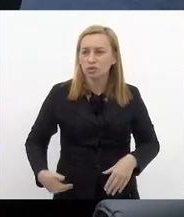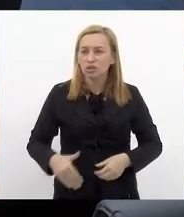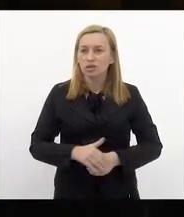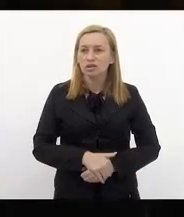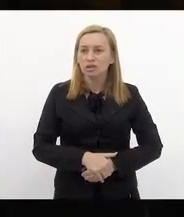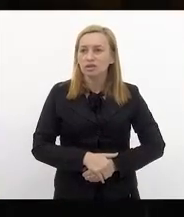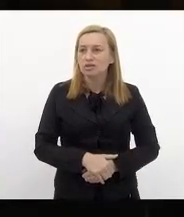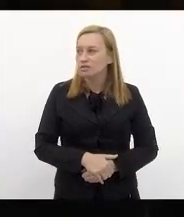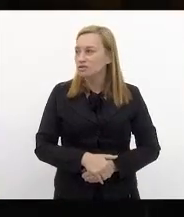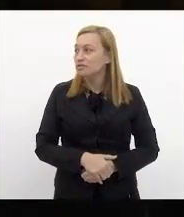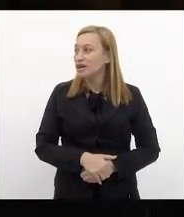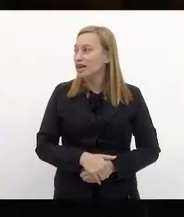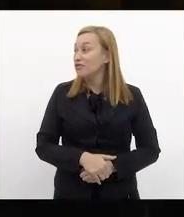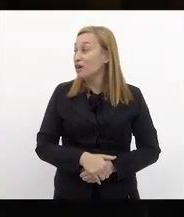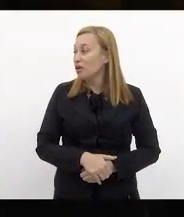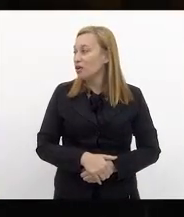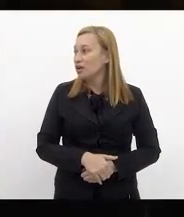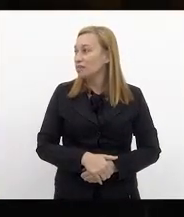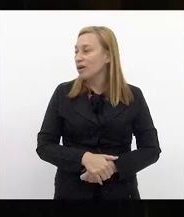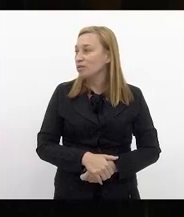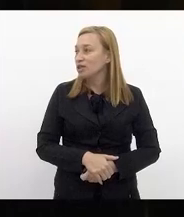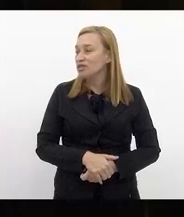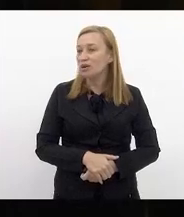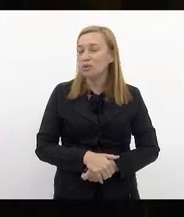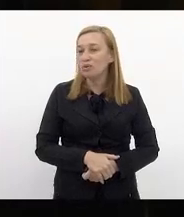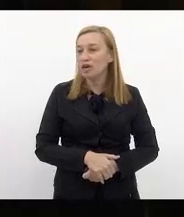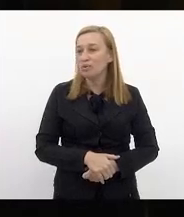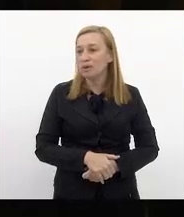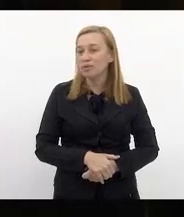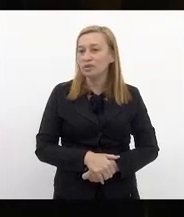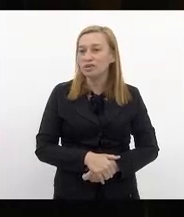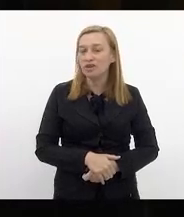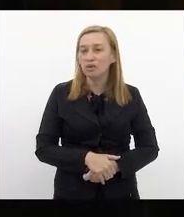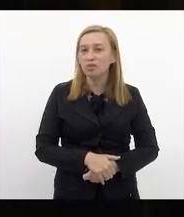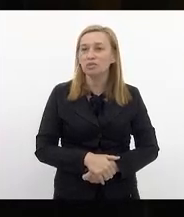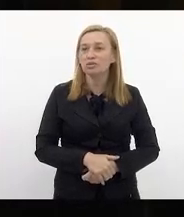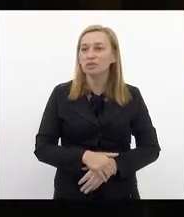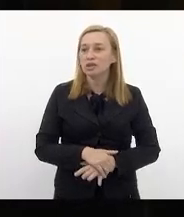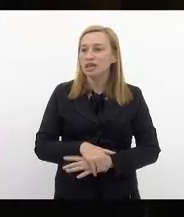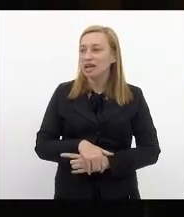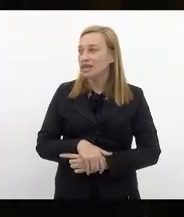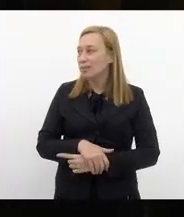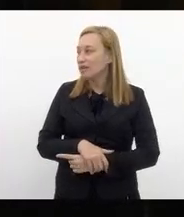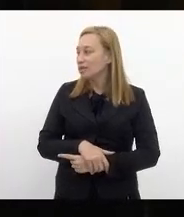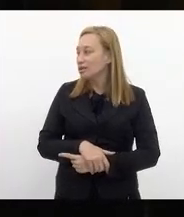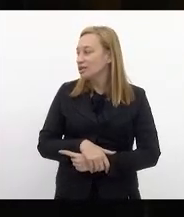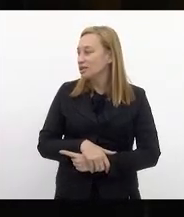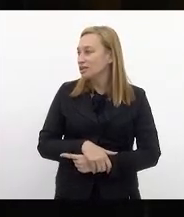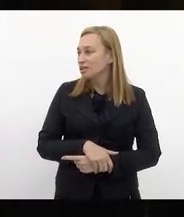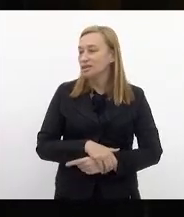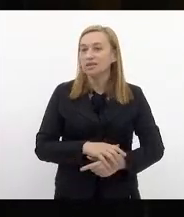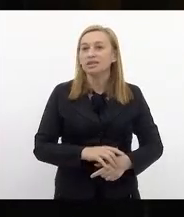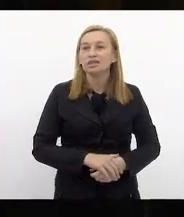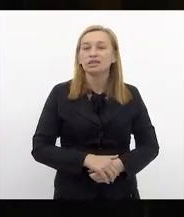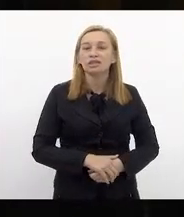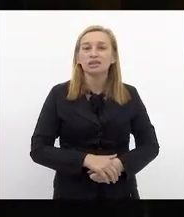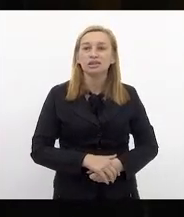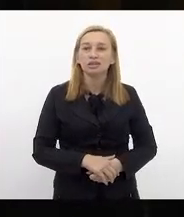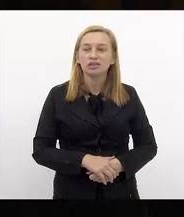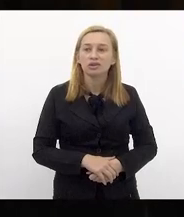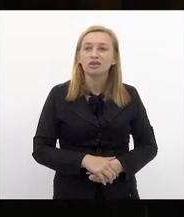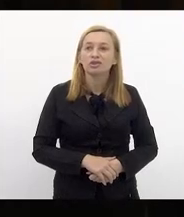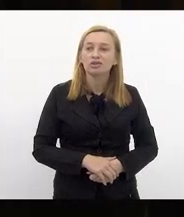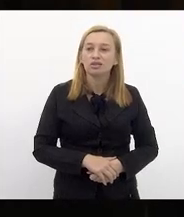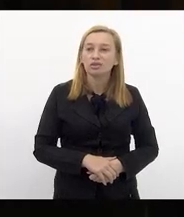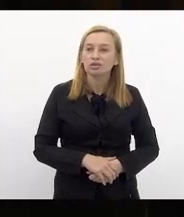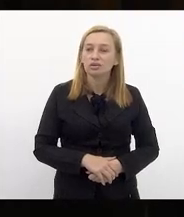e esse momento nós estamos aqui